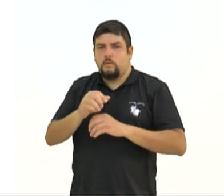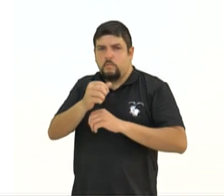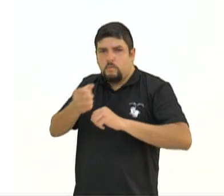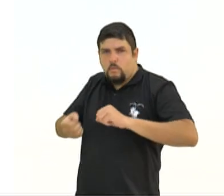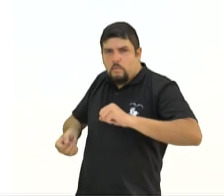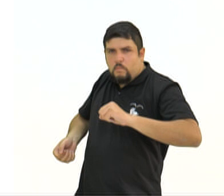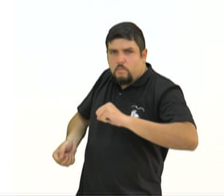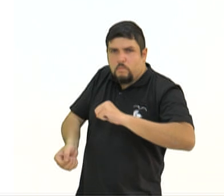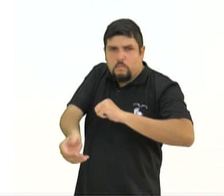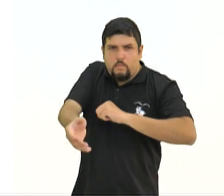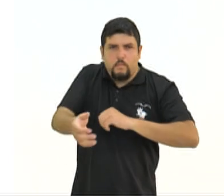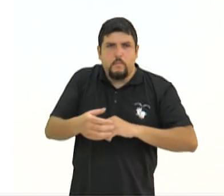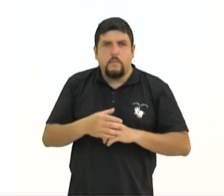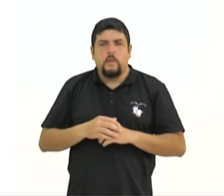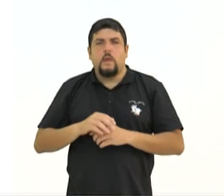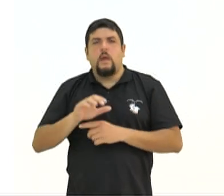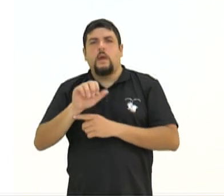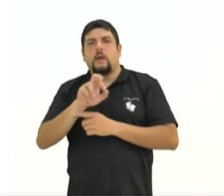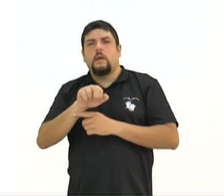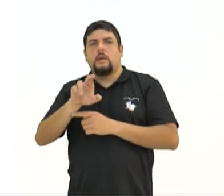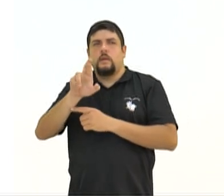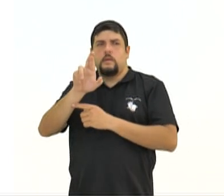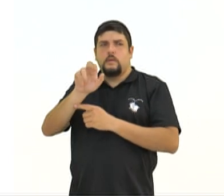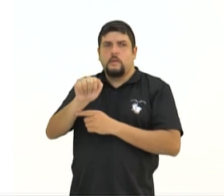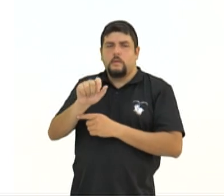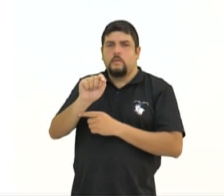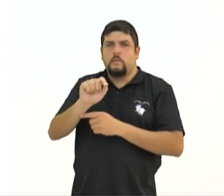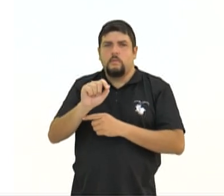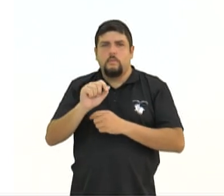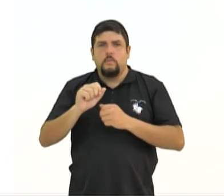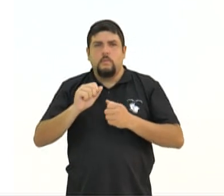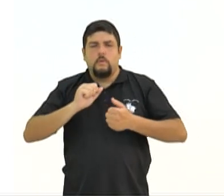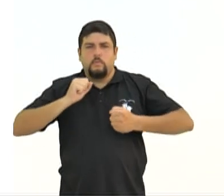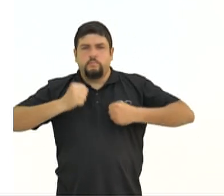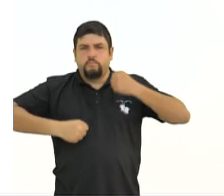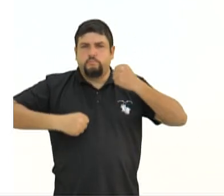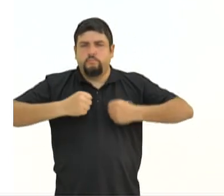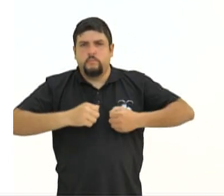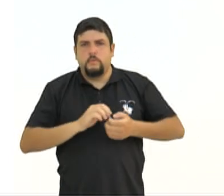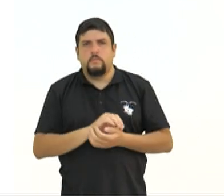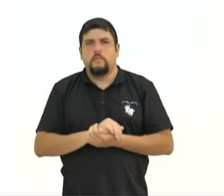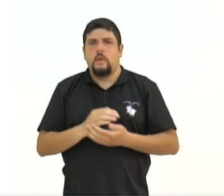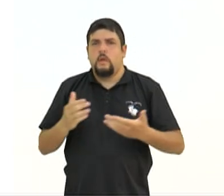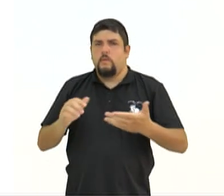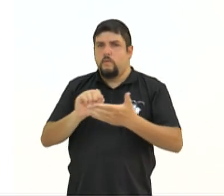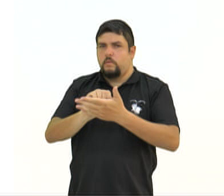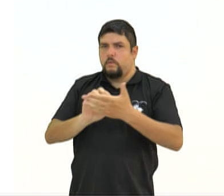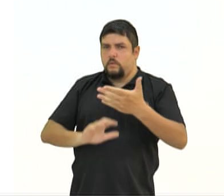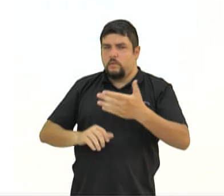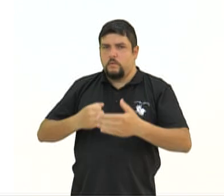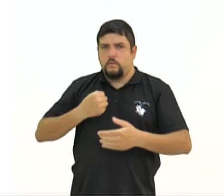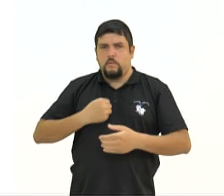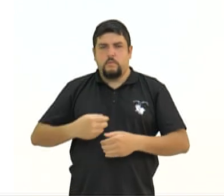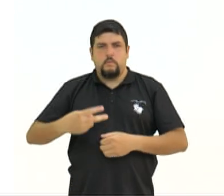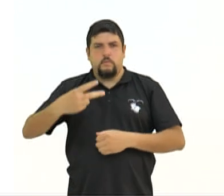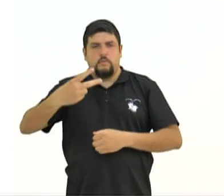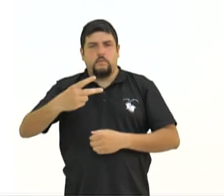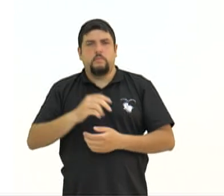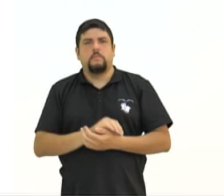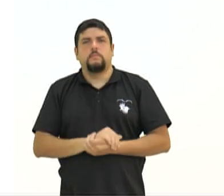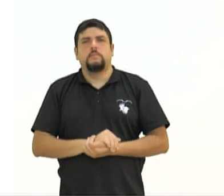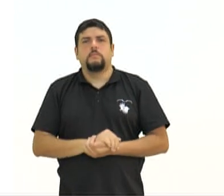pé, a corrida, o atletismo. Bien? Agora nós vamos fazer a atividade 2 sobre os